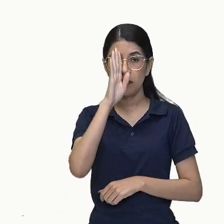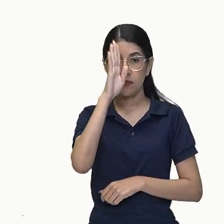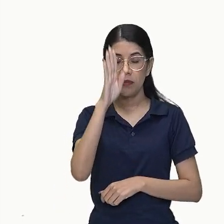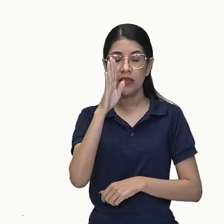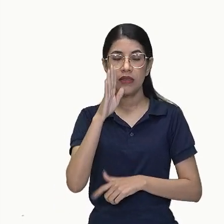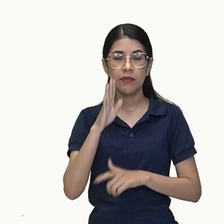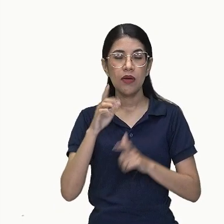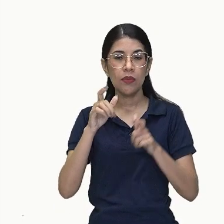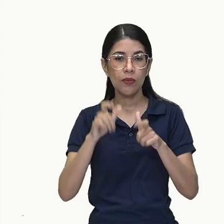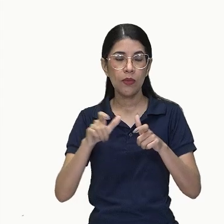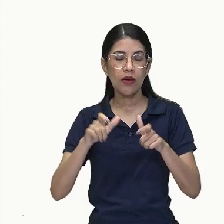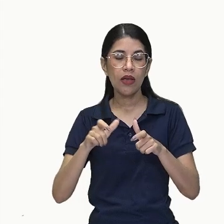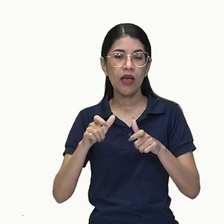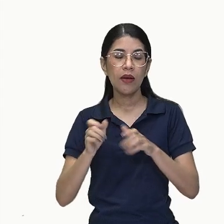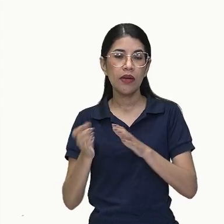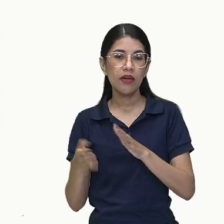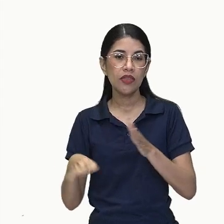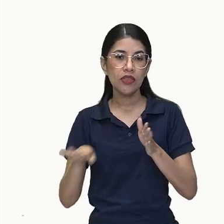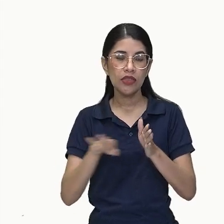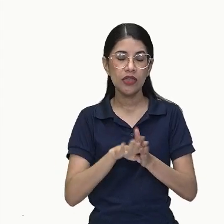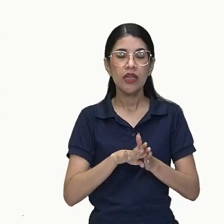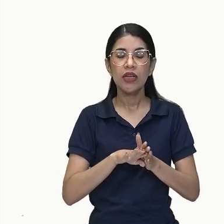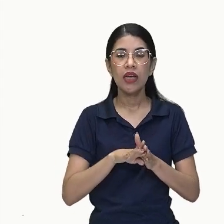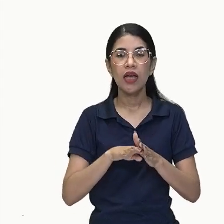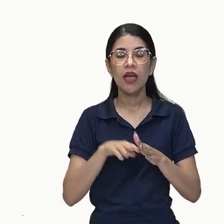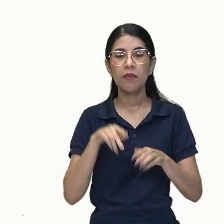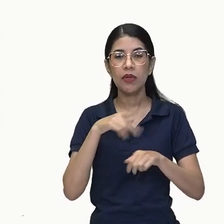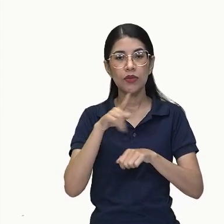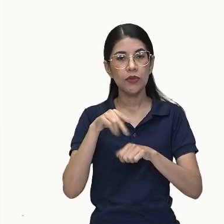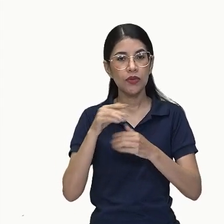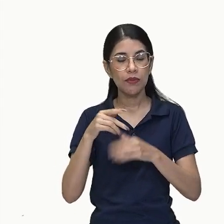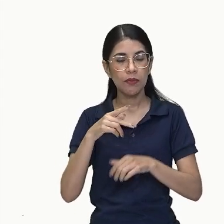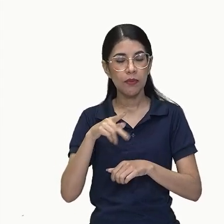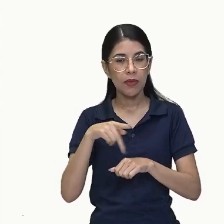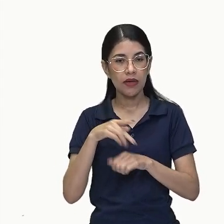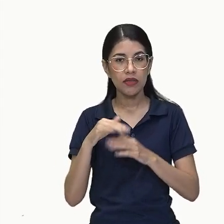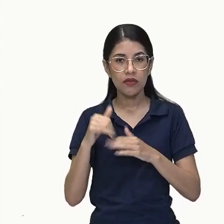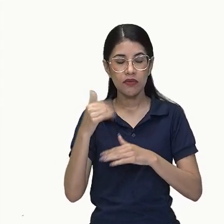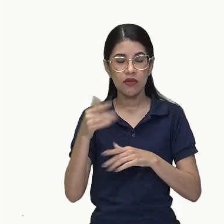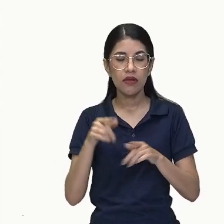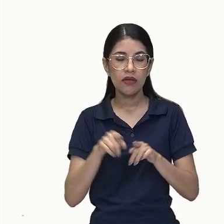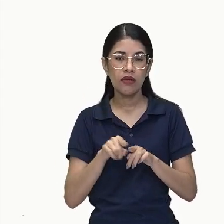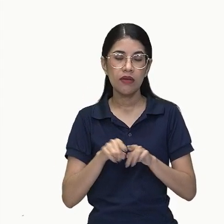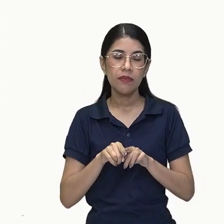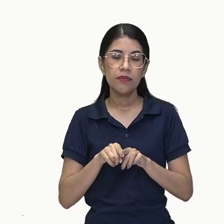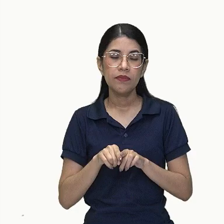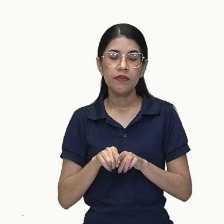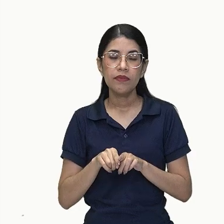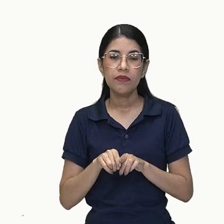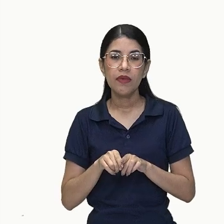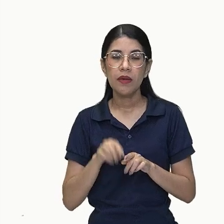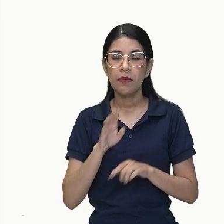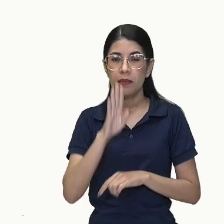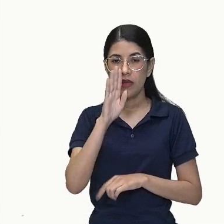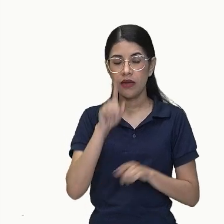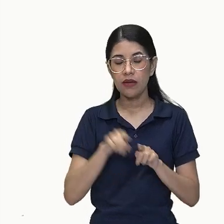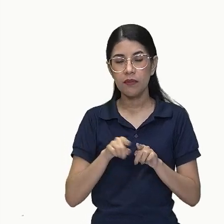de estrangeiros que buscam oportunidades fora dos centros tradicionais do